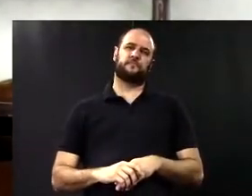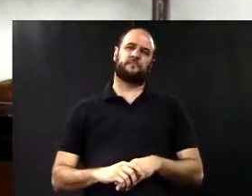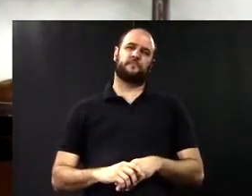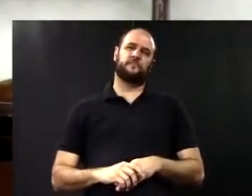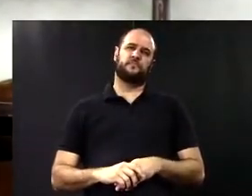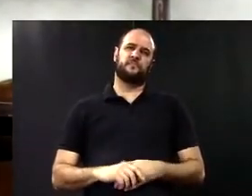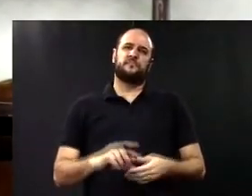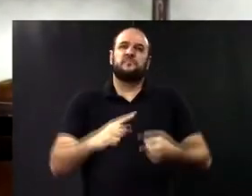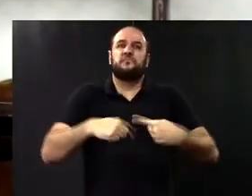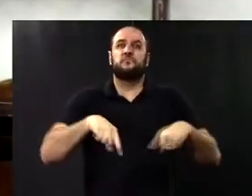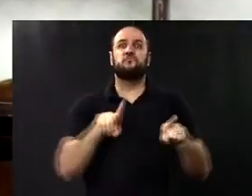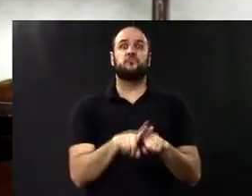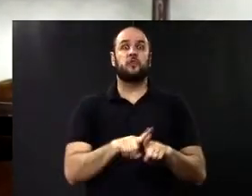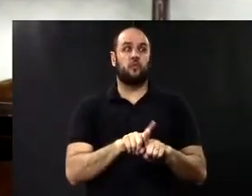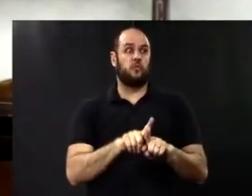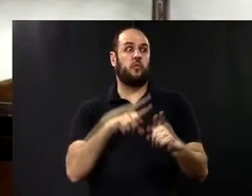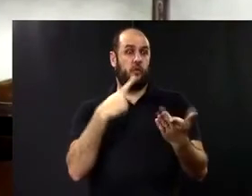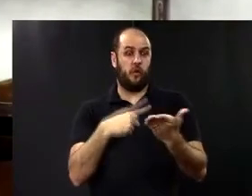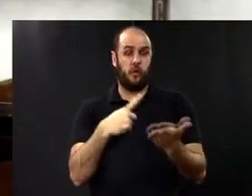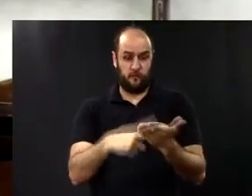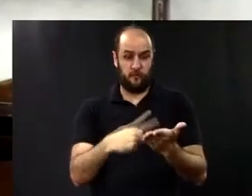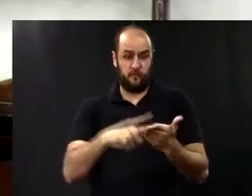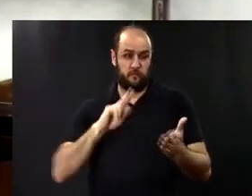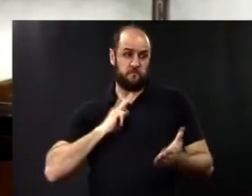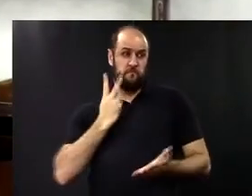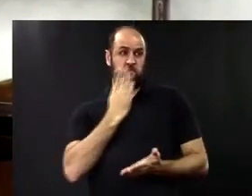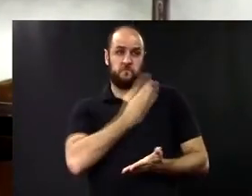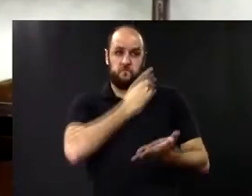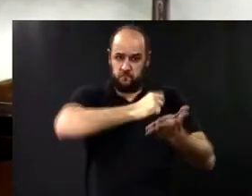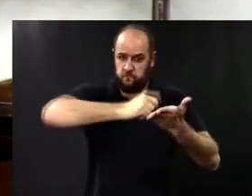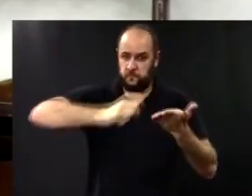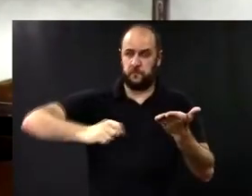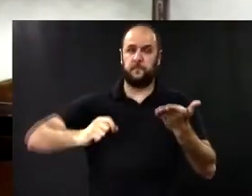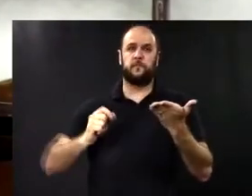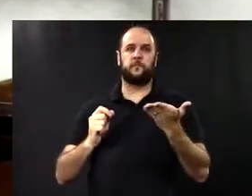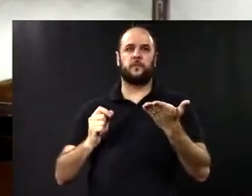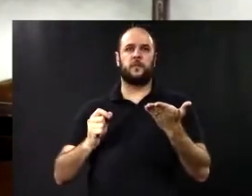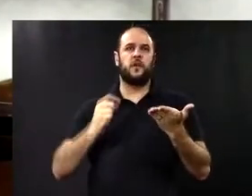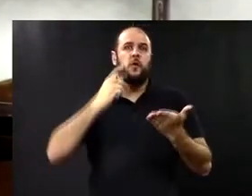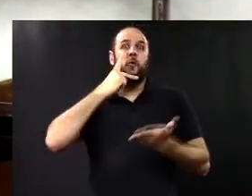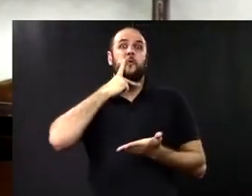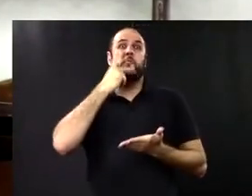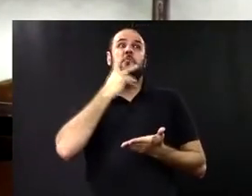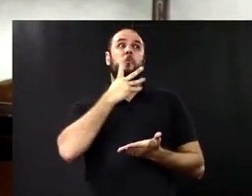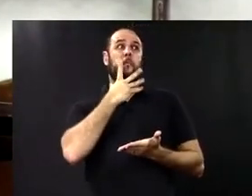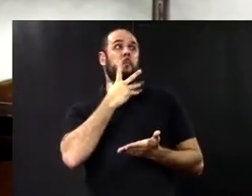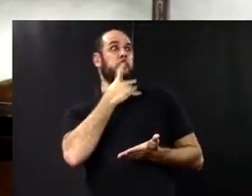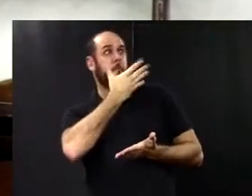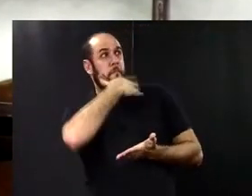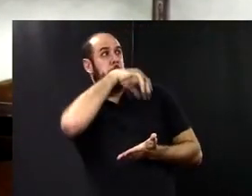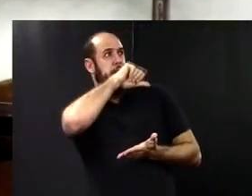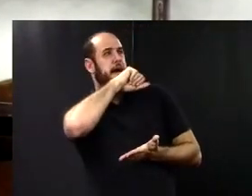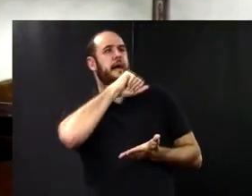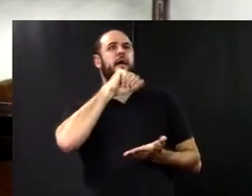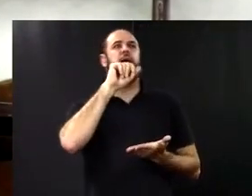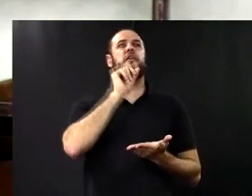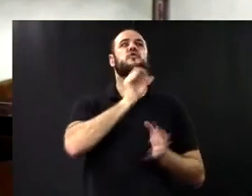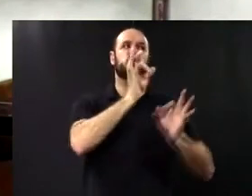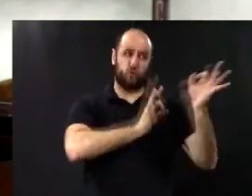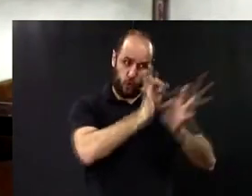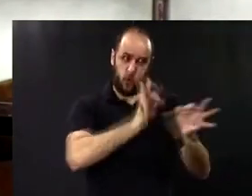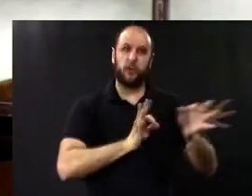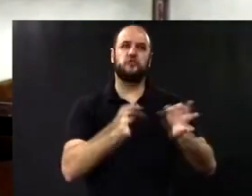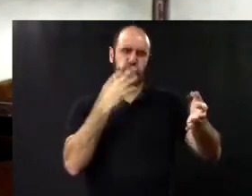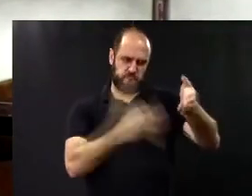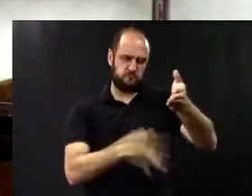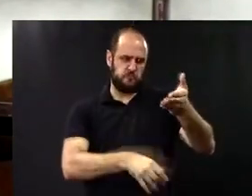Então o autor levanta essa questão para dizer que o pai que assim procede, corrigindo o filho,